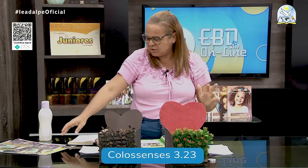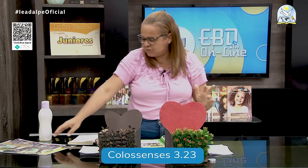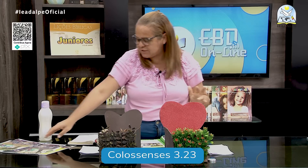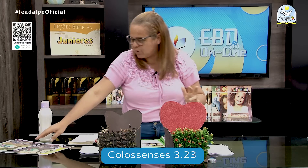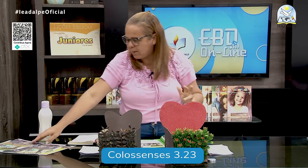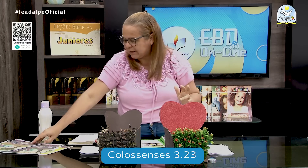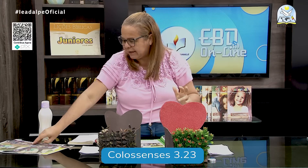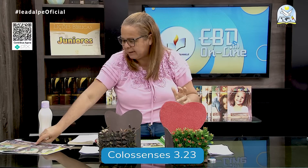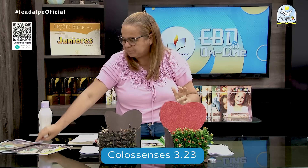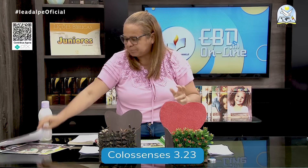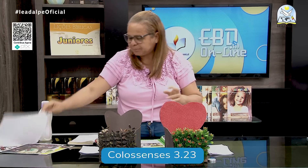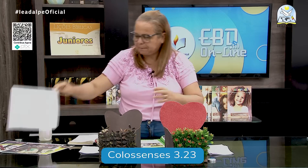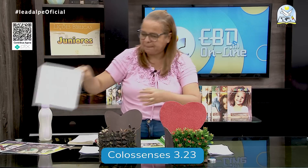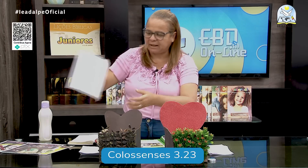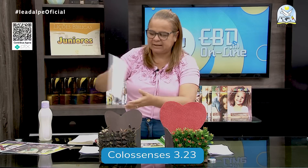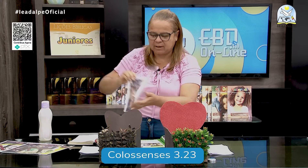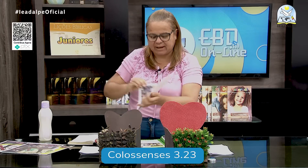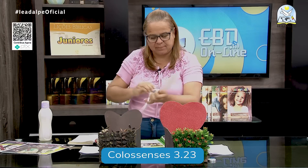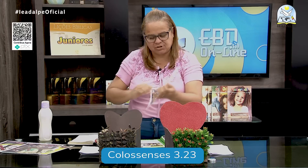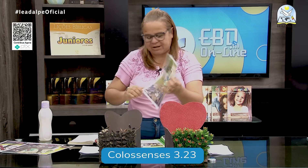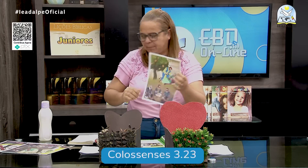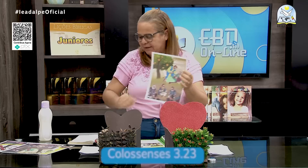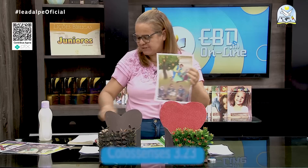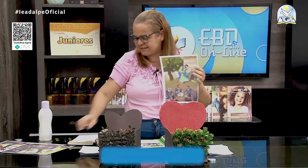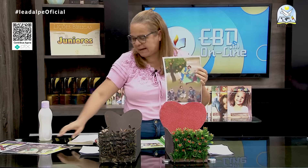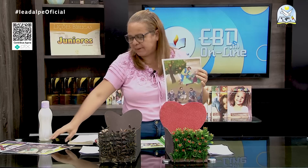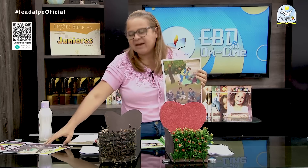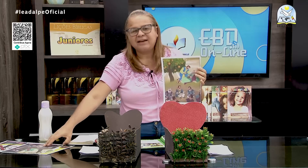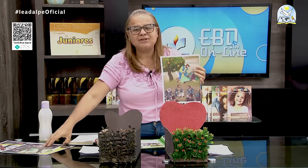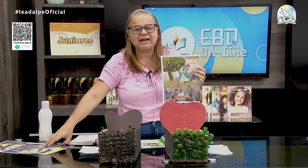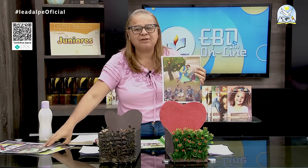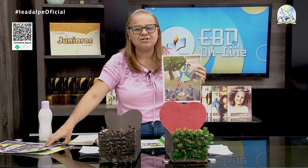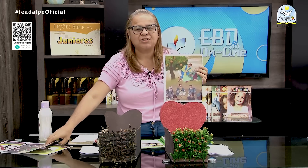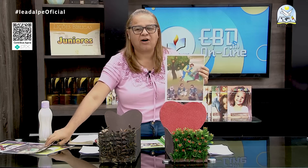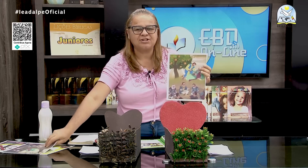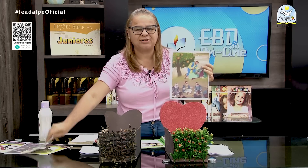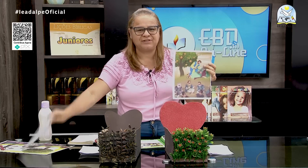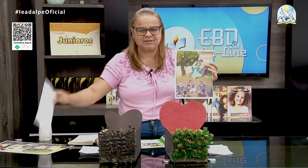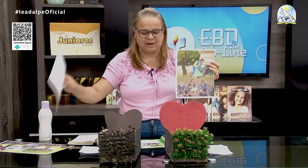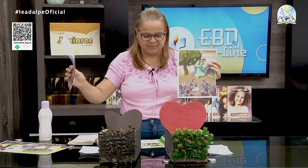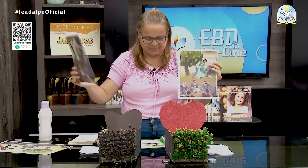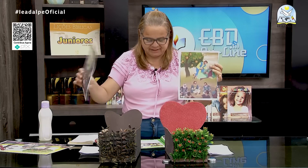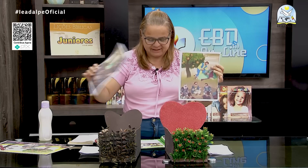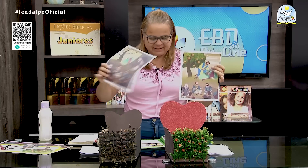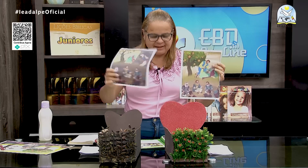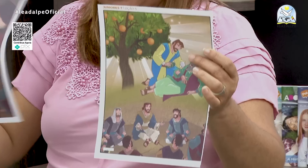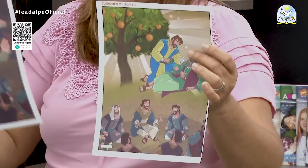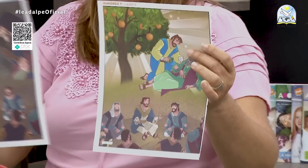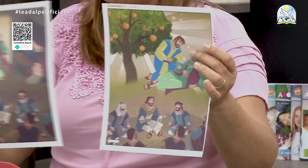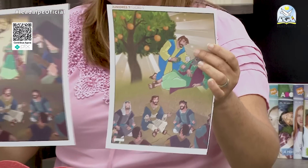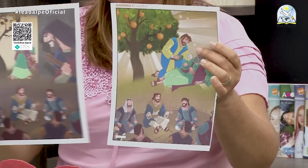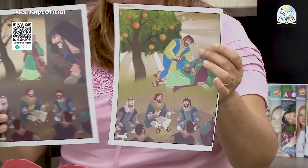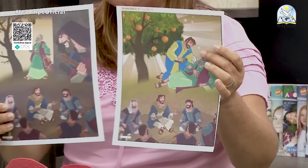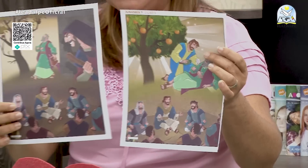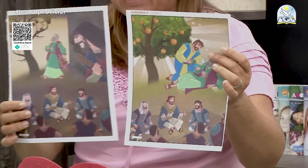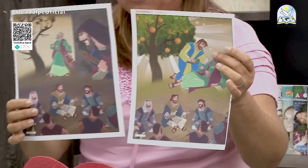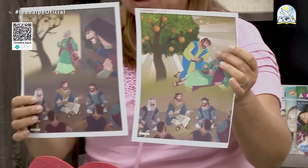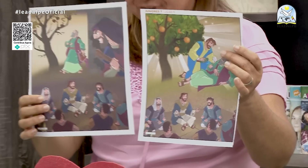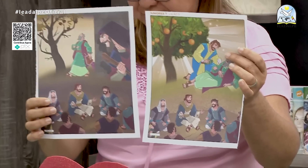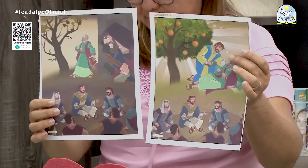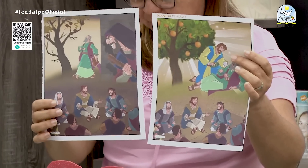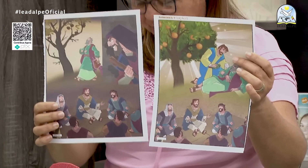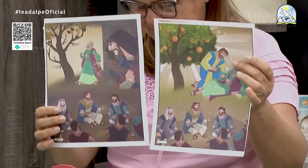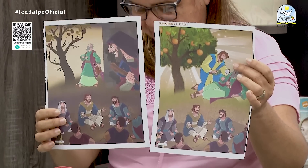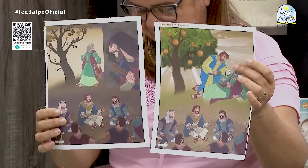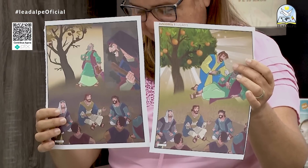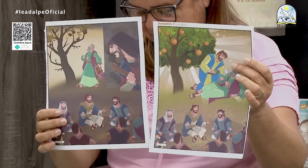Deus visual aqui que eu quero mostrar porque você sabe que os alunos gostam de visual e esses aqui são das Árvores